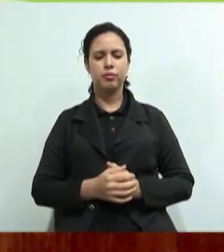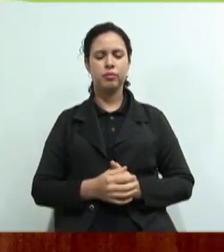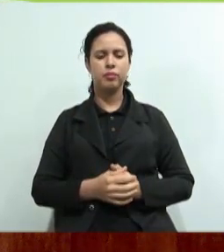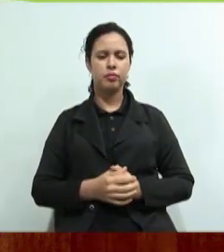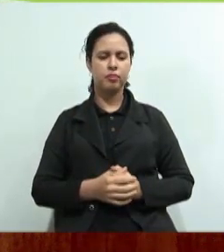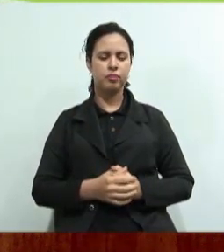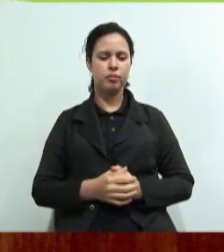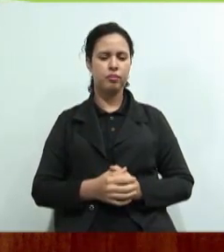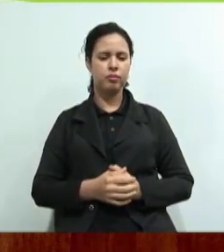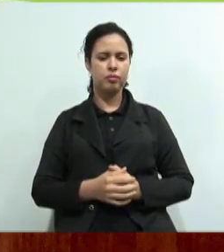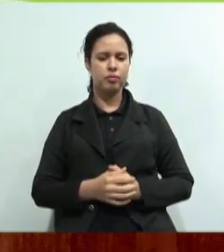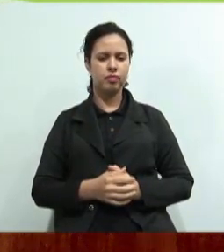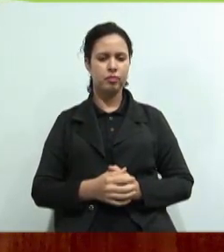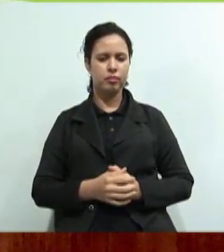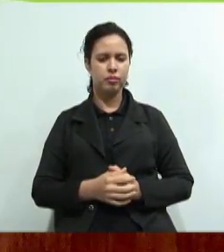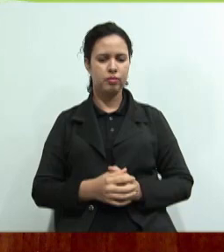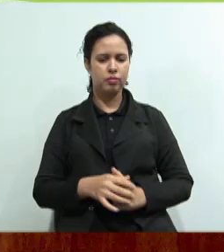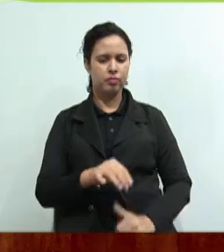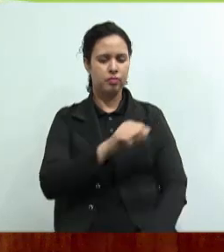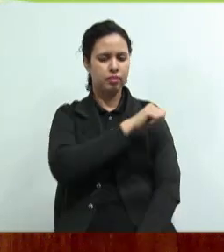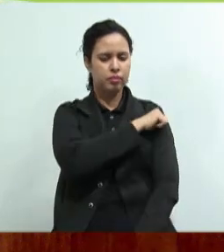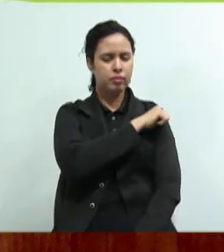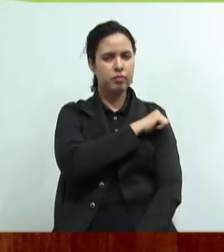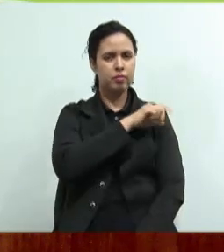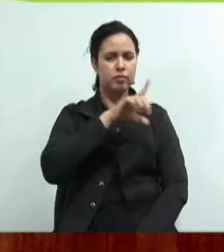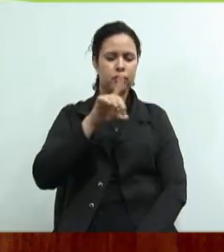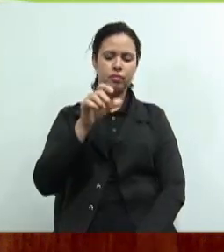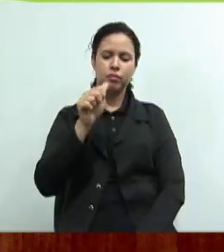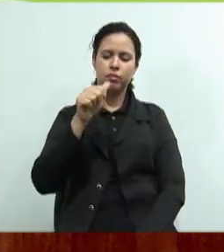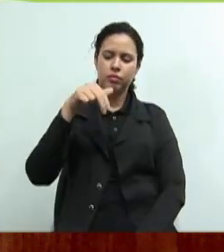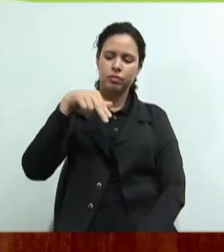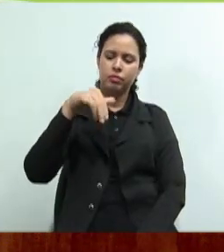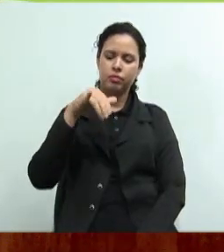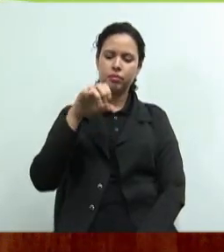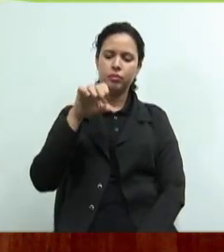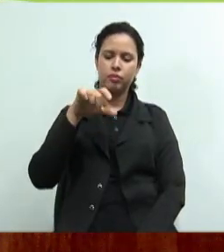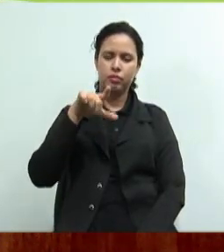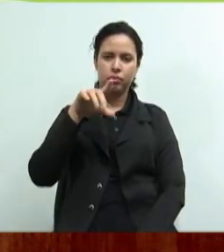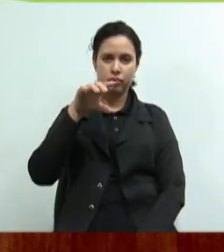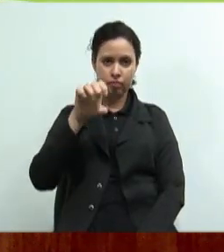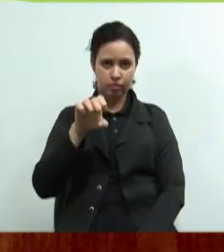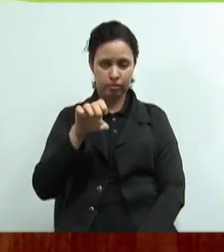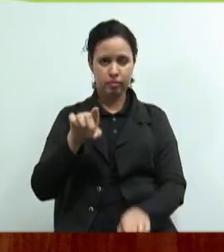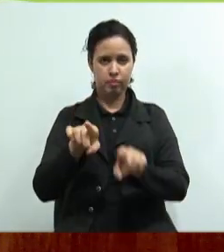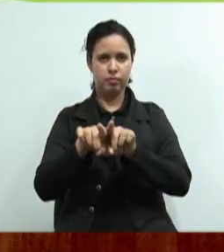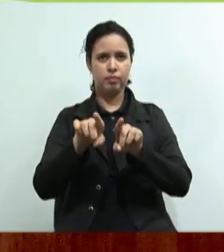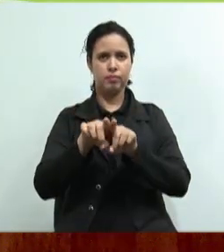dos alunos Daniele e Rayane, também da mesma escola,